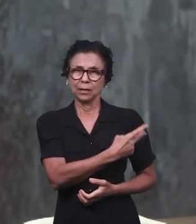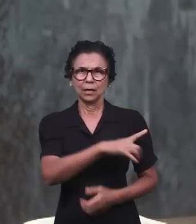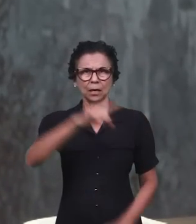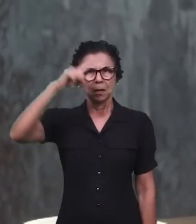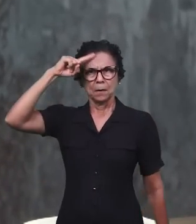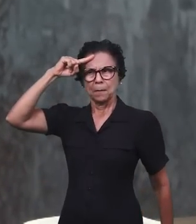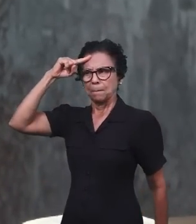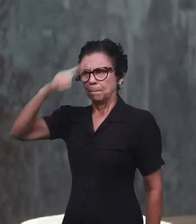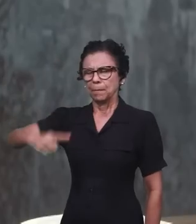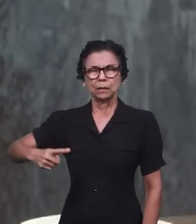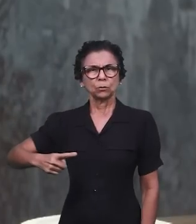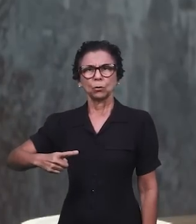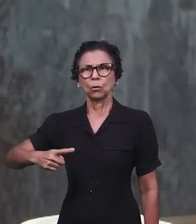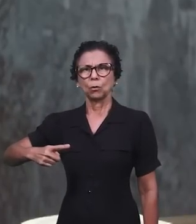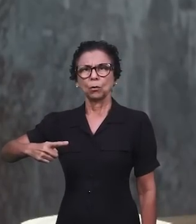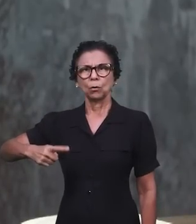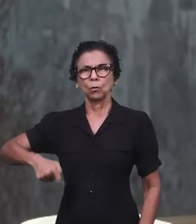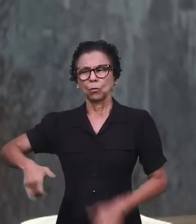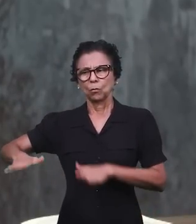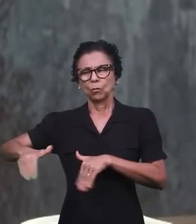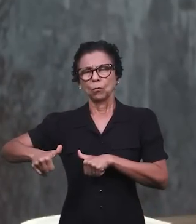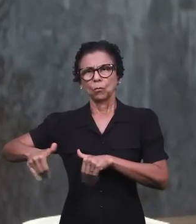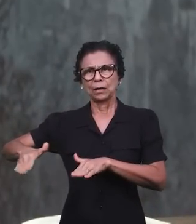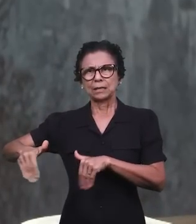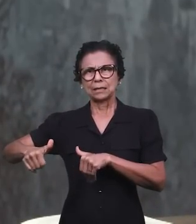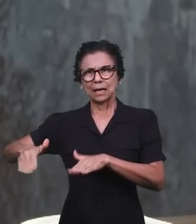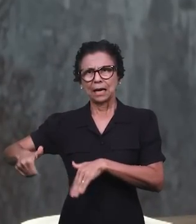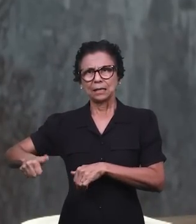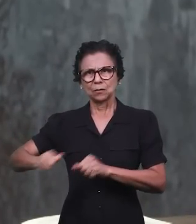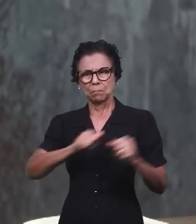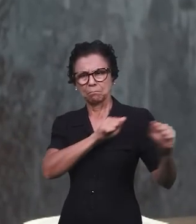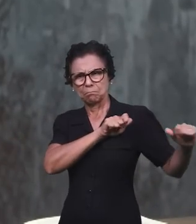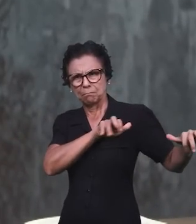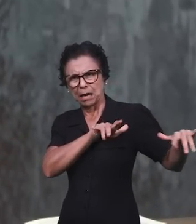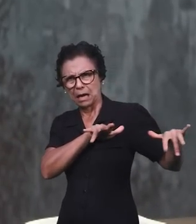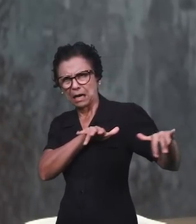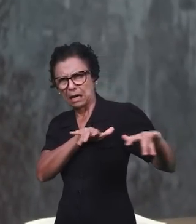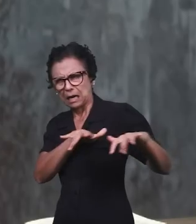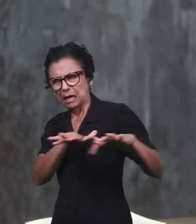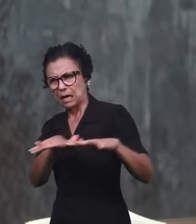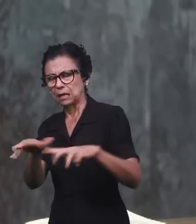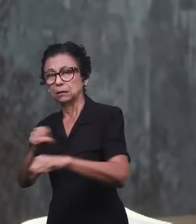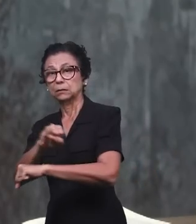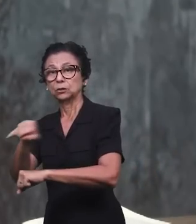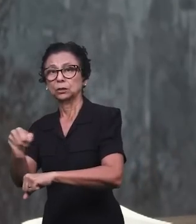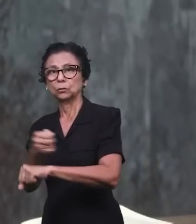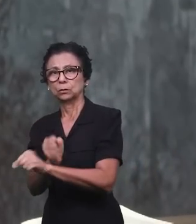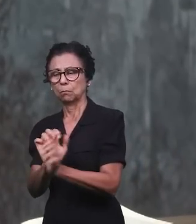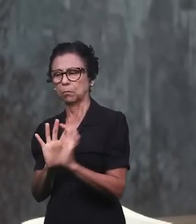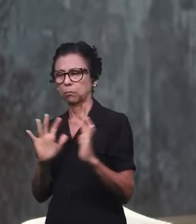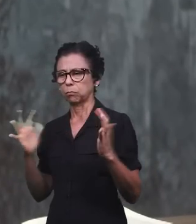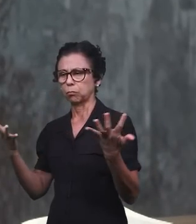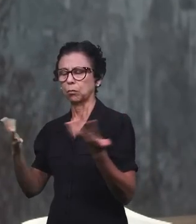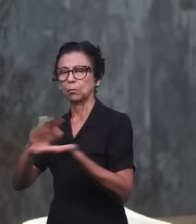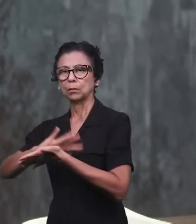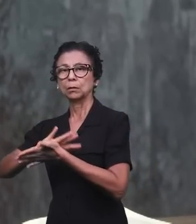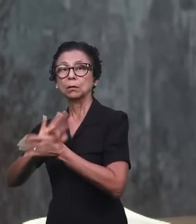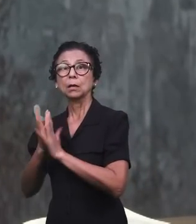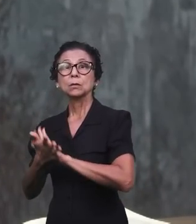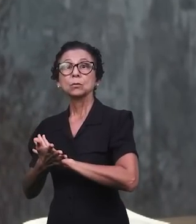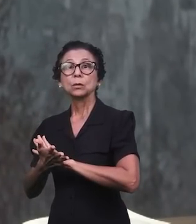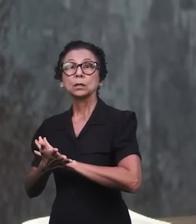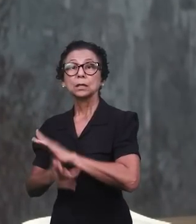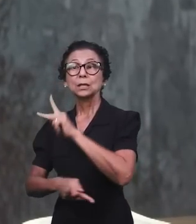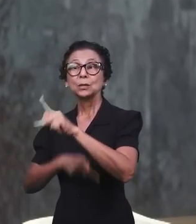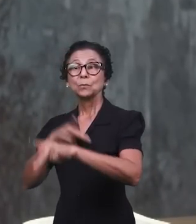general Tito comanda o cerco da cidade de Jerusalém, um momento dramático da história, e Jerusalém é destruída. E o povo judeu